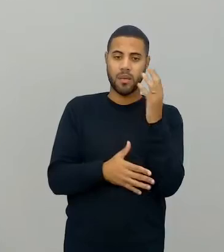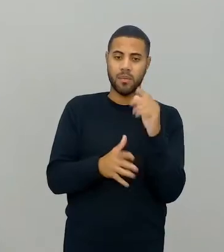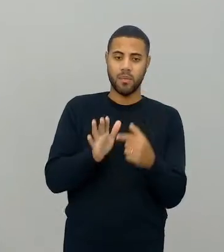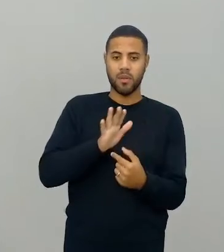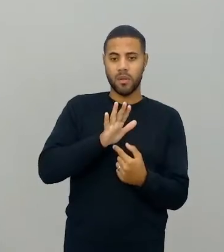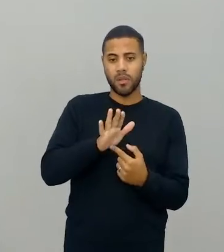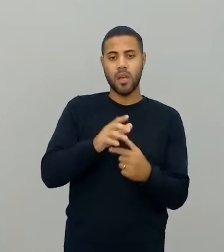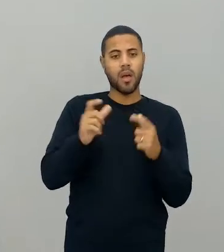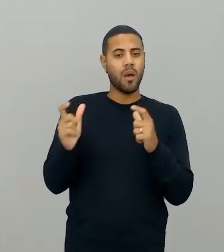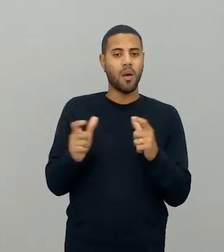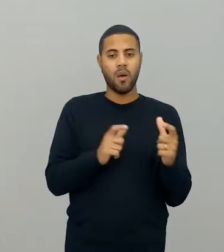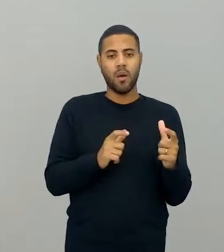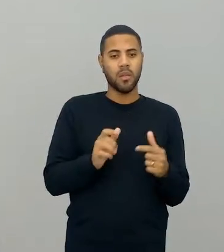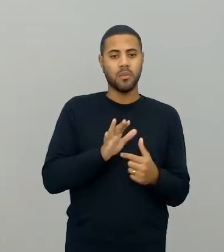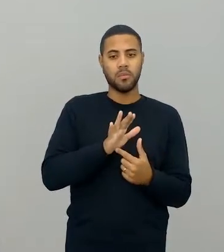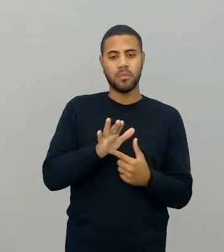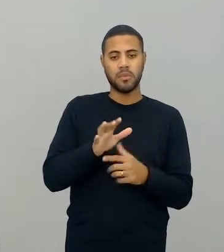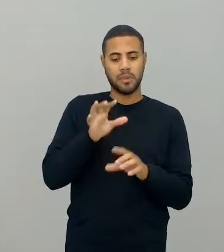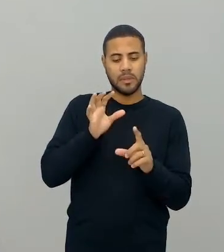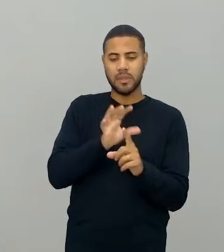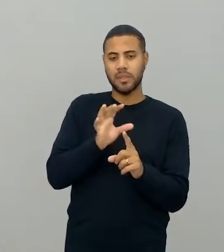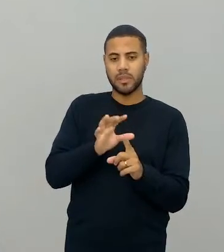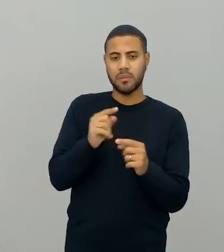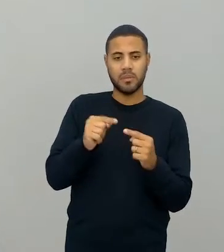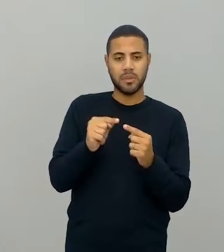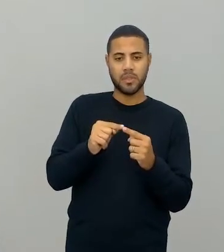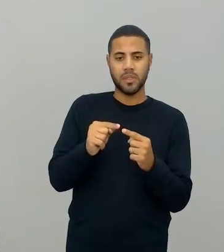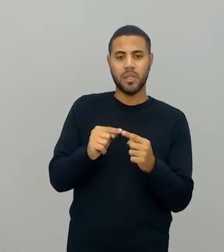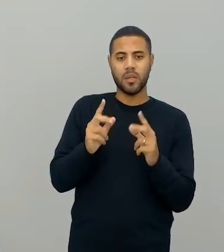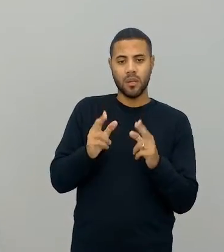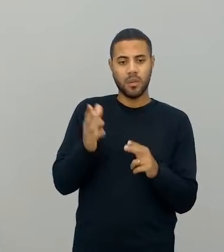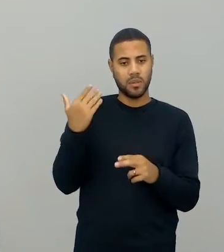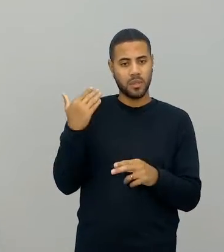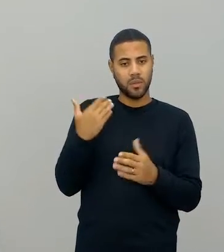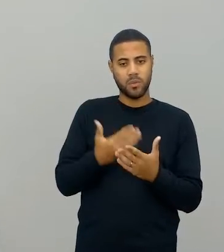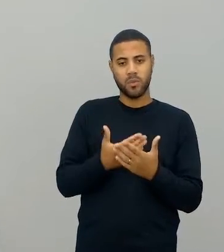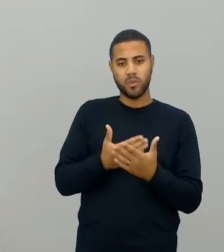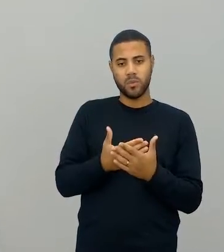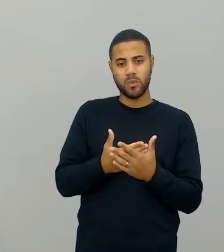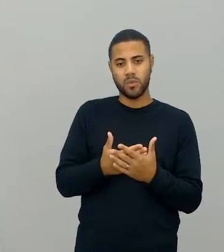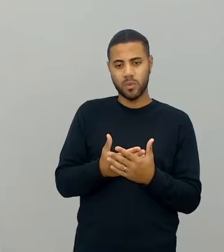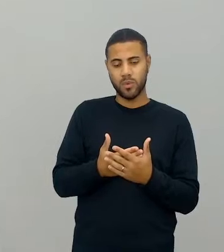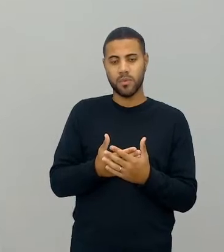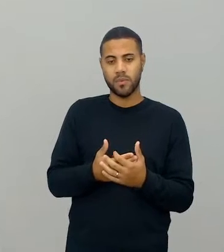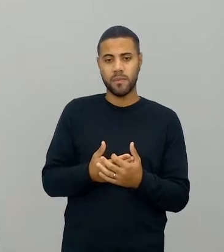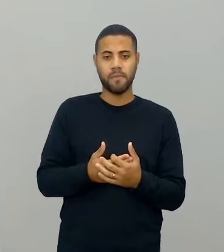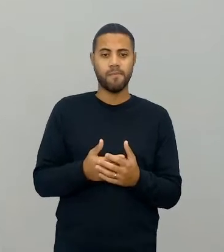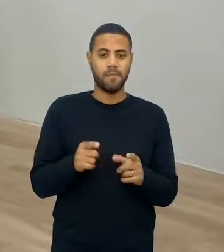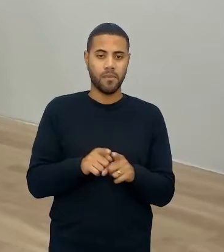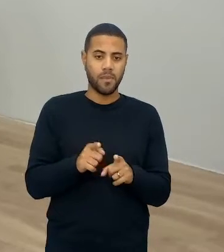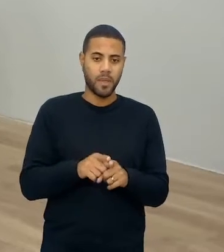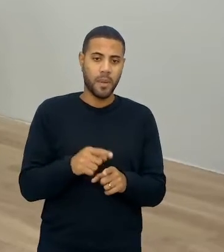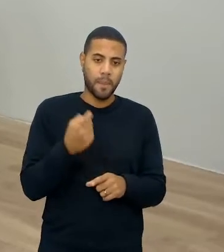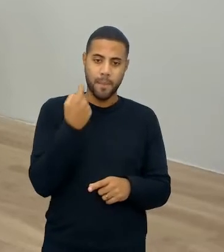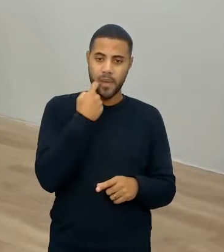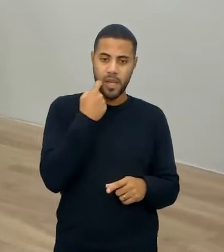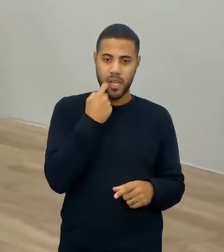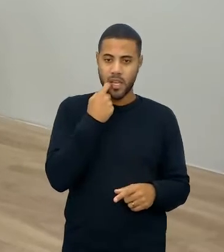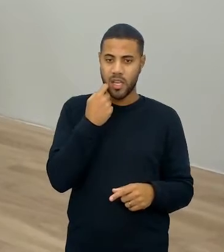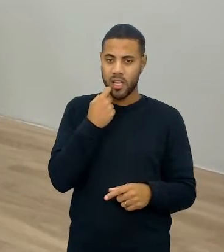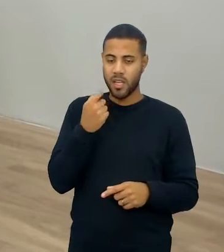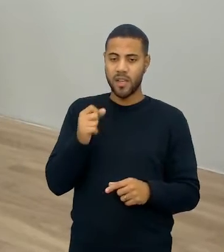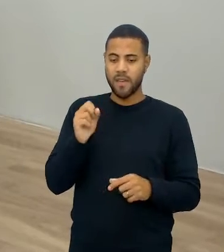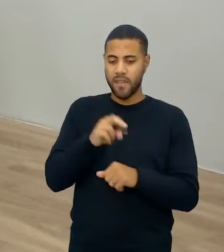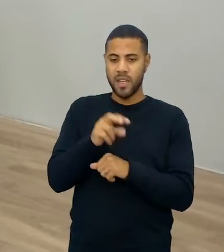animais, onde na cadeia isso vai influenciar? Igual foi estudado anteriormente pelos pesticidas, que a gente já viu que ele